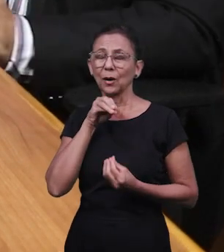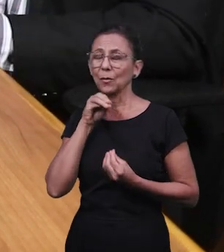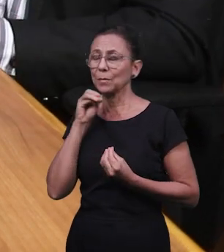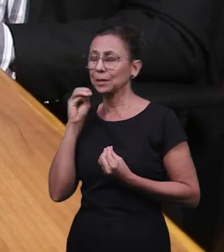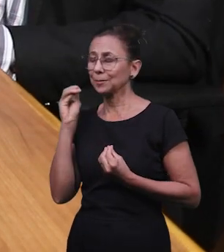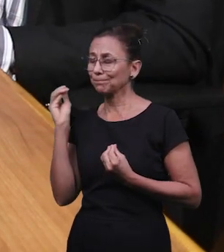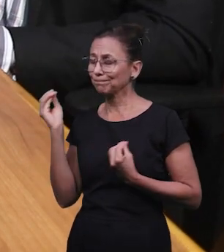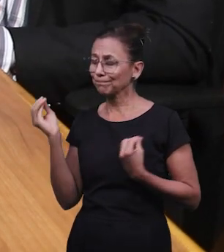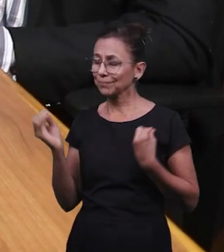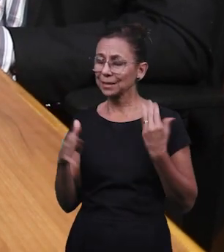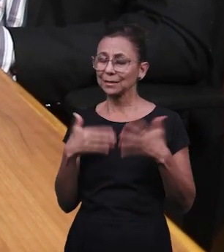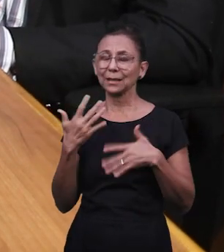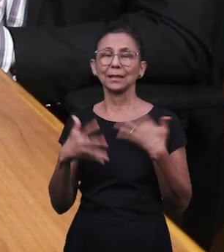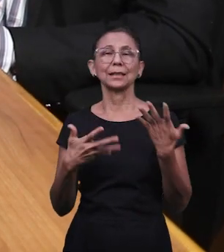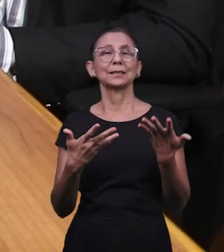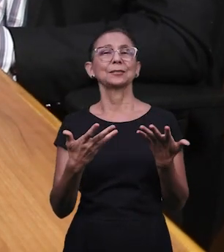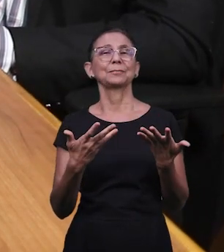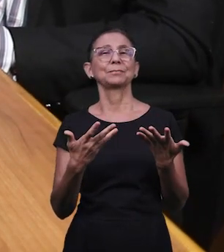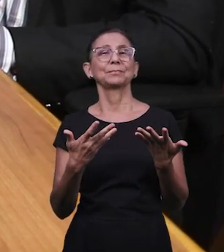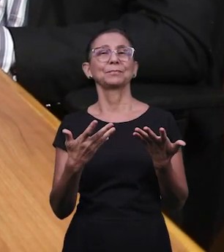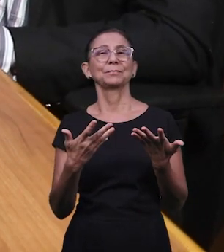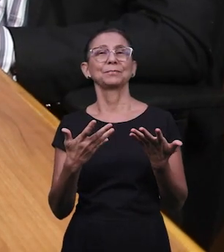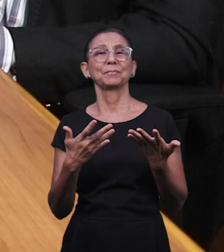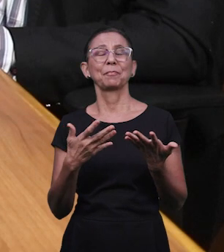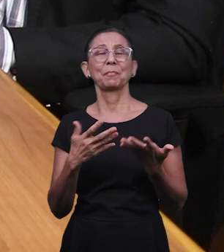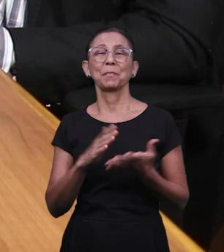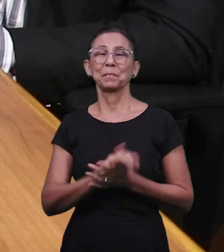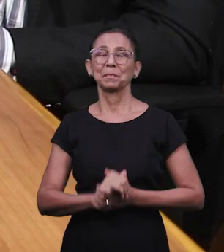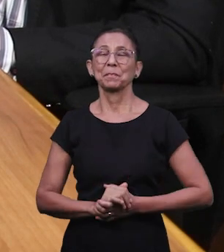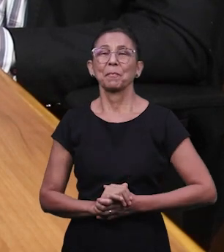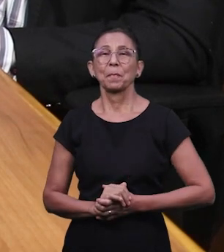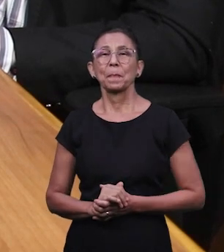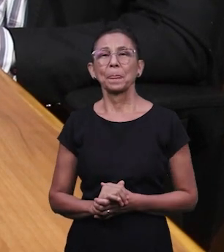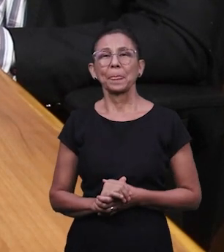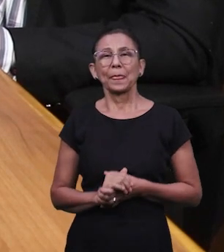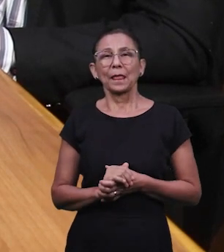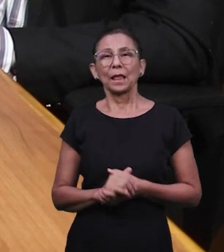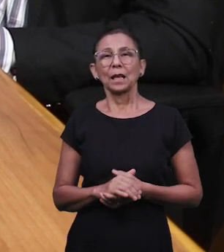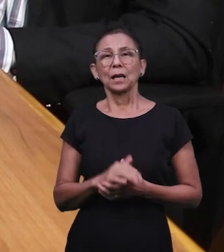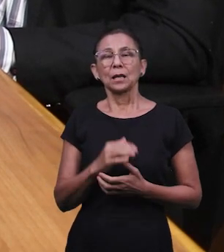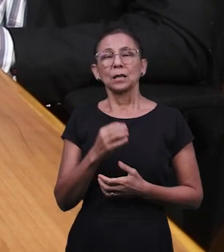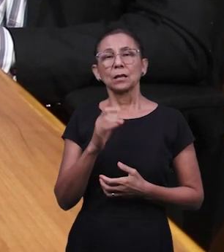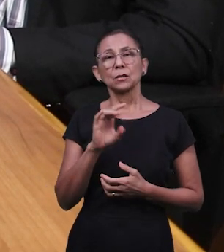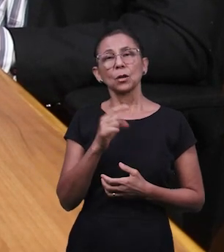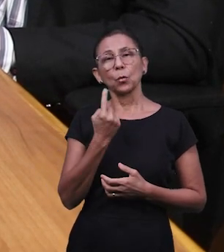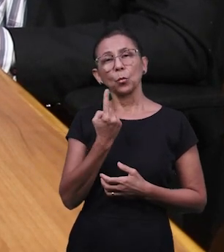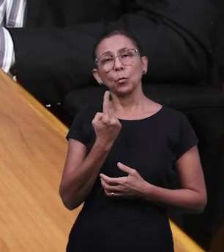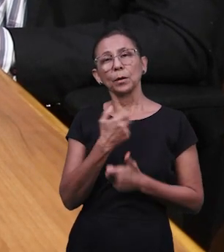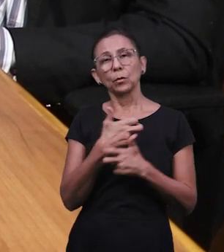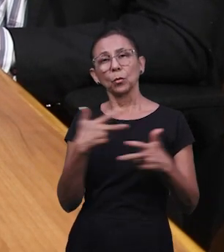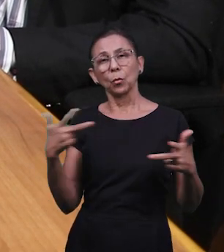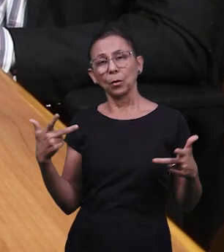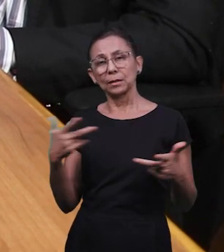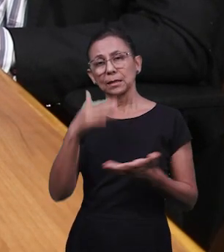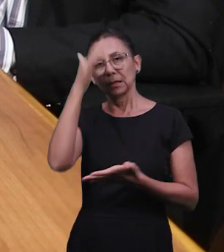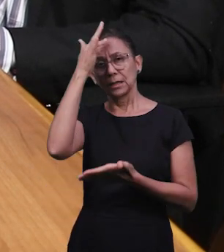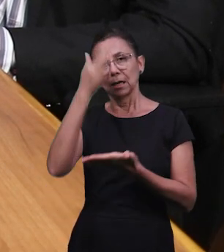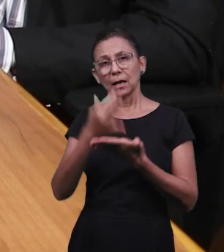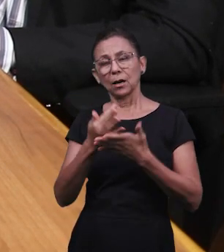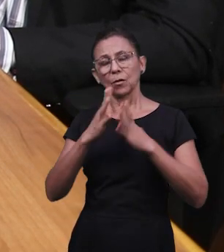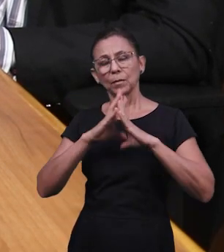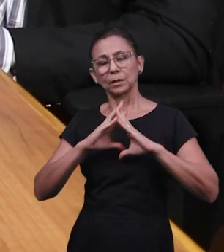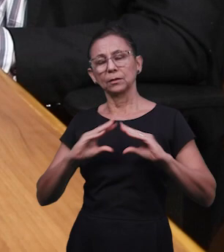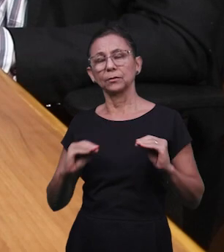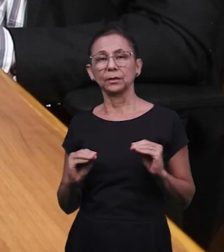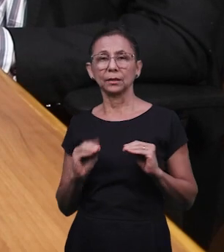tão extraordinária que ela só se satisfaz com a verdade. Só tem uma coisa que satisfaz a alma, é a verdade. A verdade é o Senhor Jesus. Ele